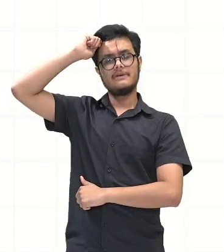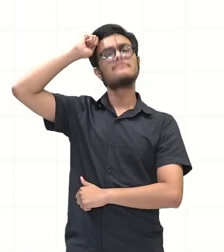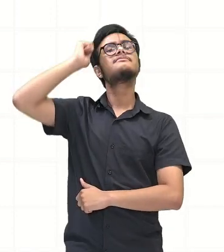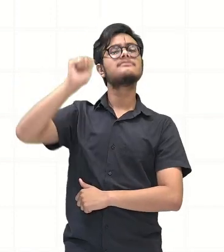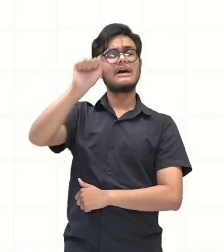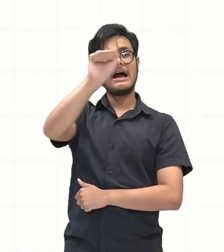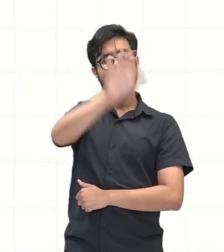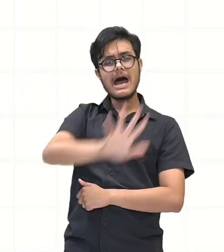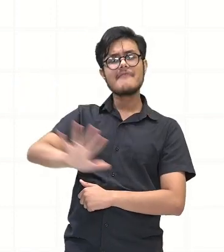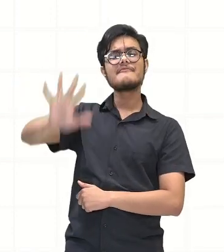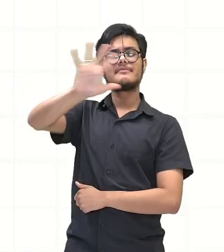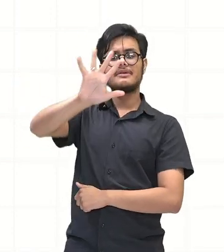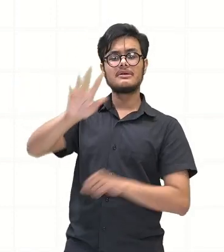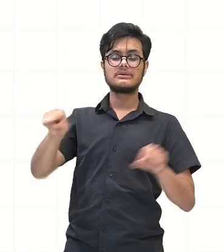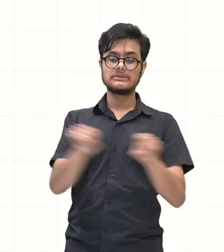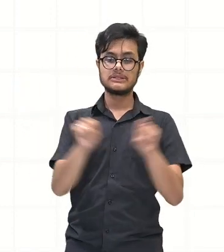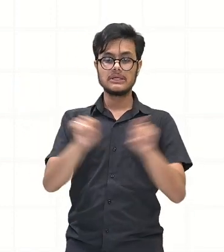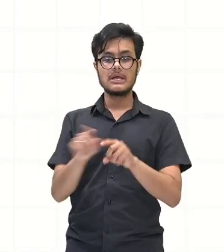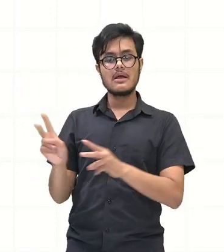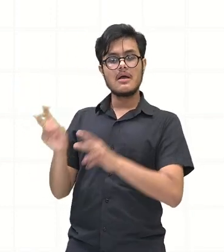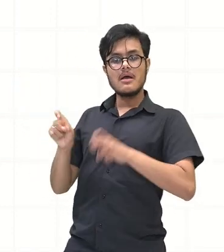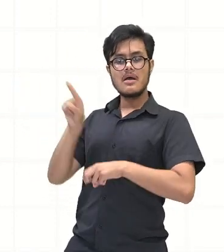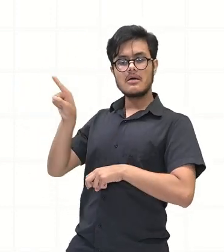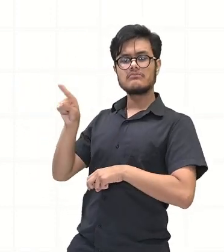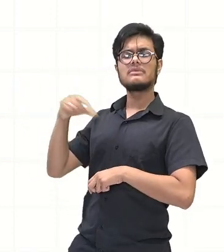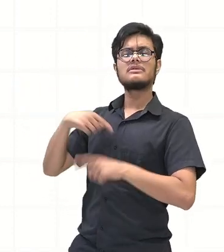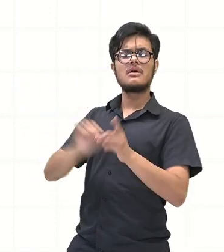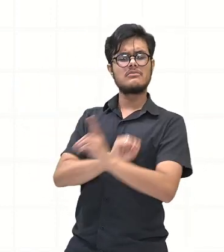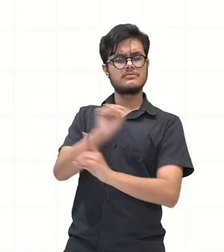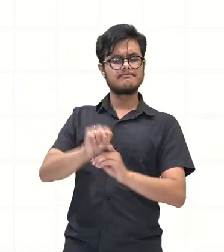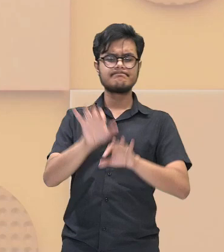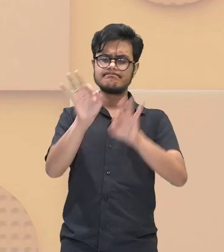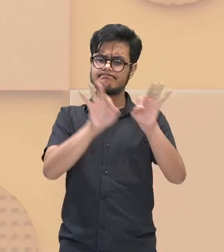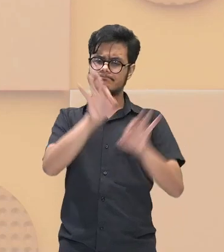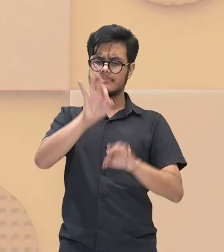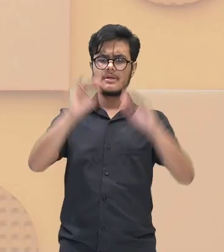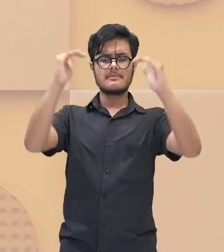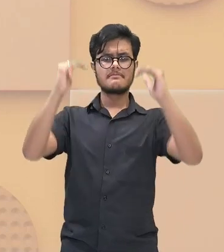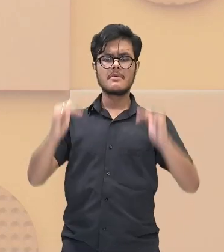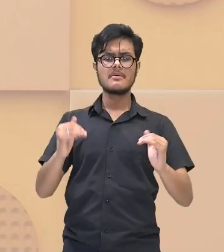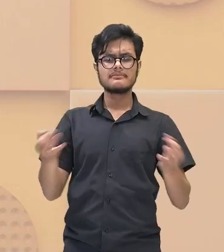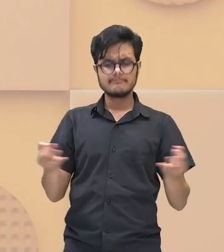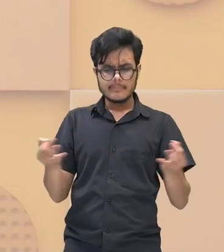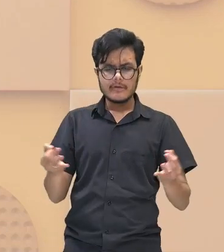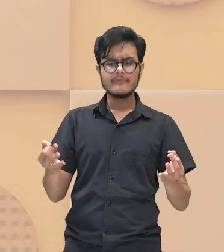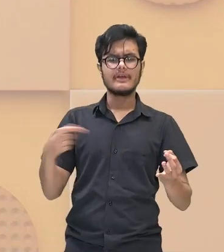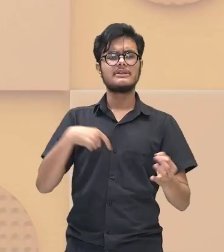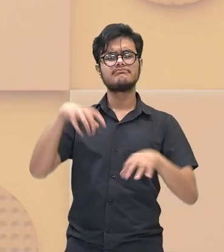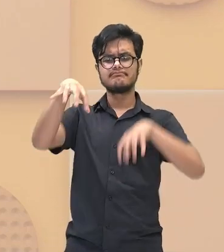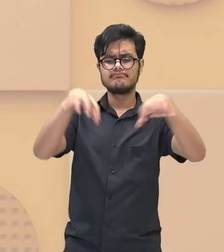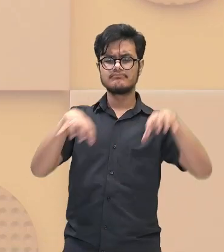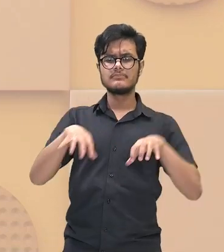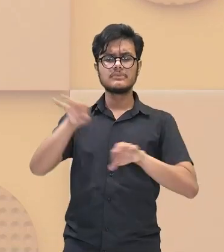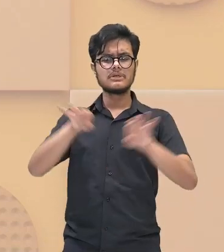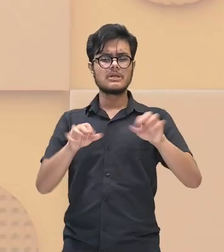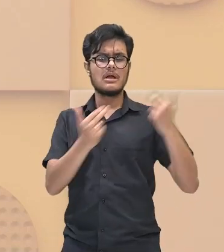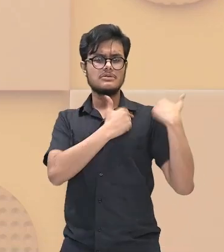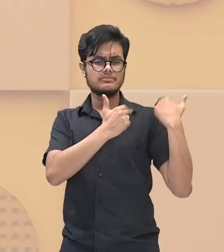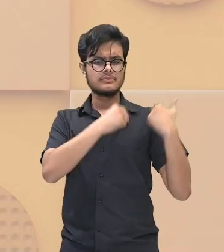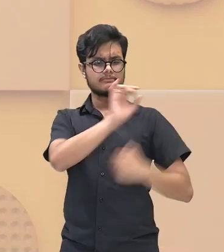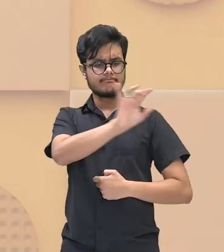continente africano. Então, nós vamos observar que havia, sim, sociedades bem organizadas, bem distribuídas, em que eles possuíam